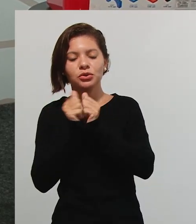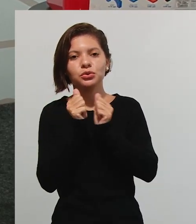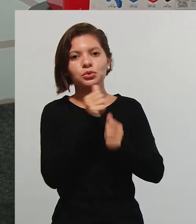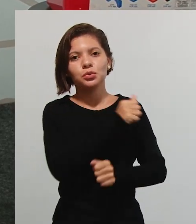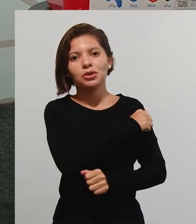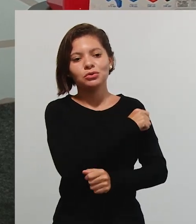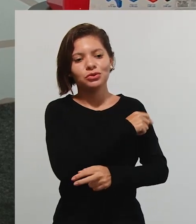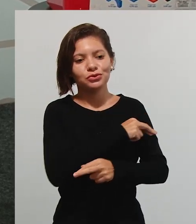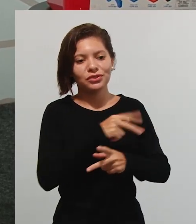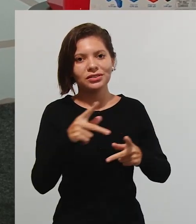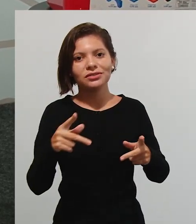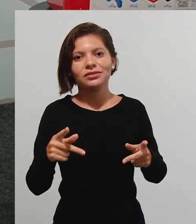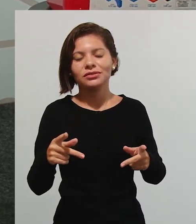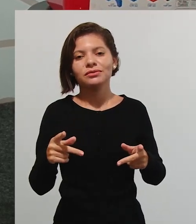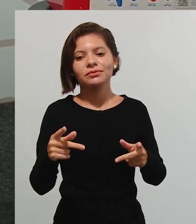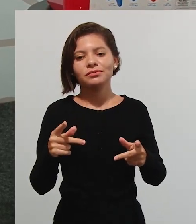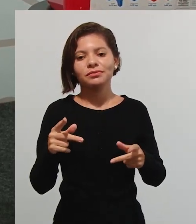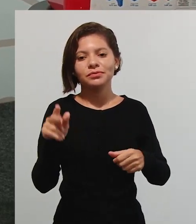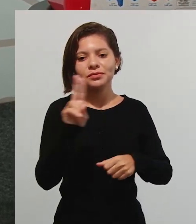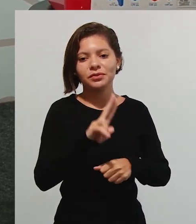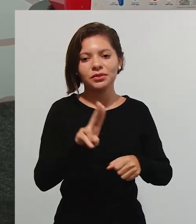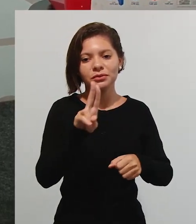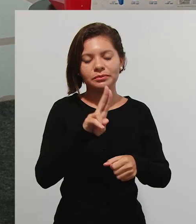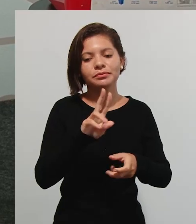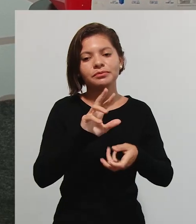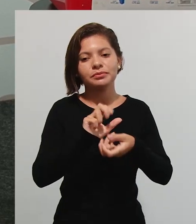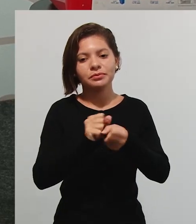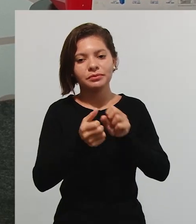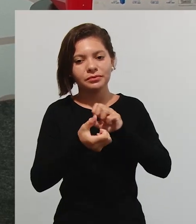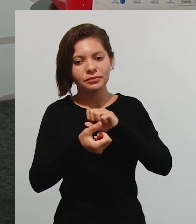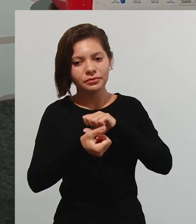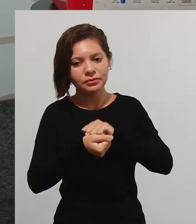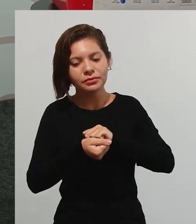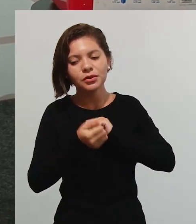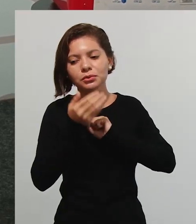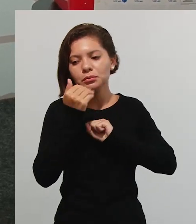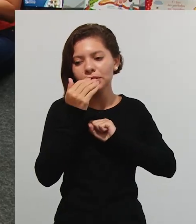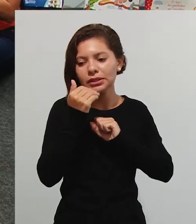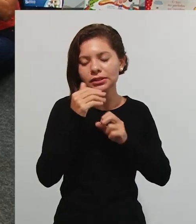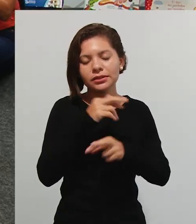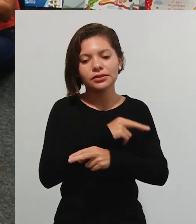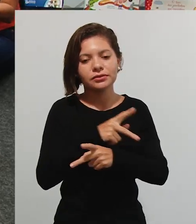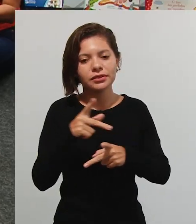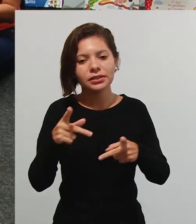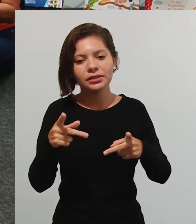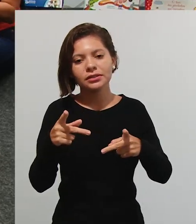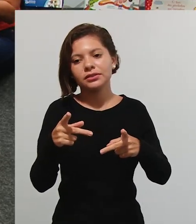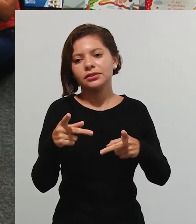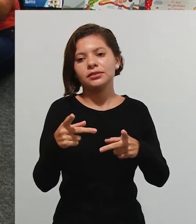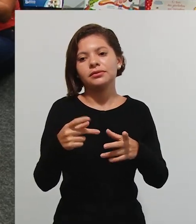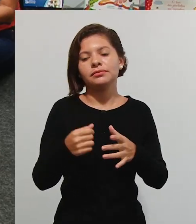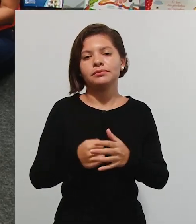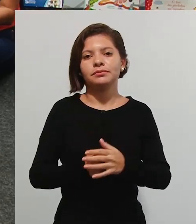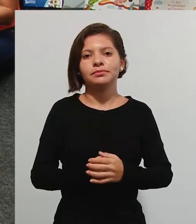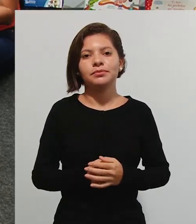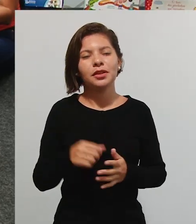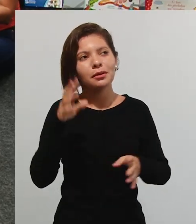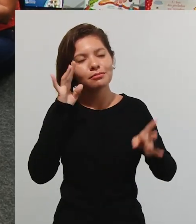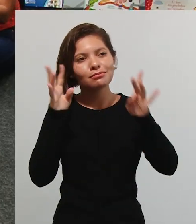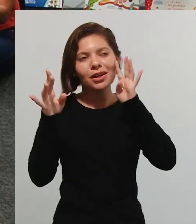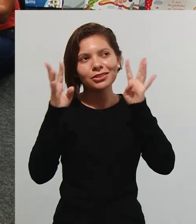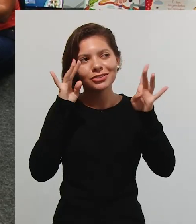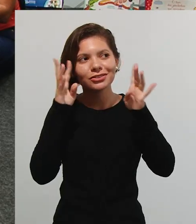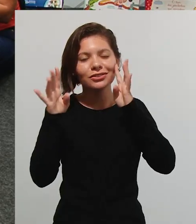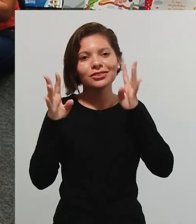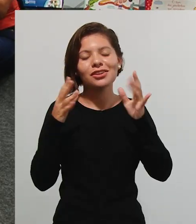porque elas começam a manipular, desde fazer comidinhas, né, inventar, faz de conta, que